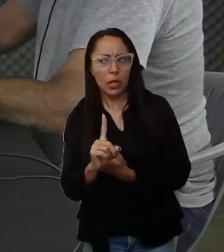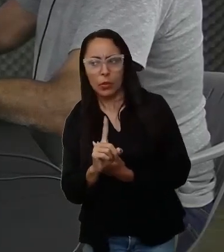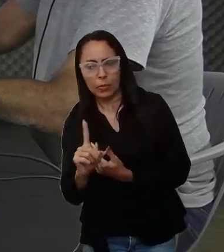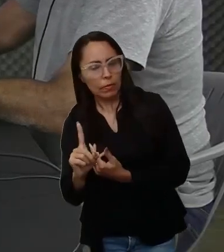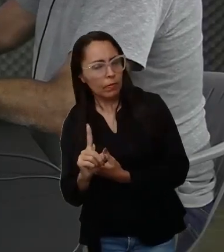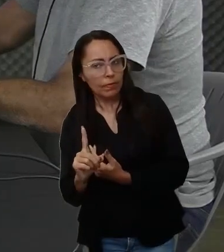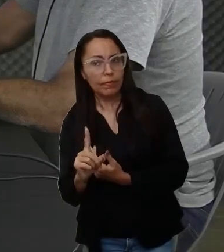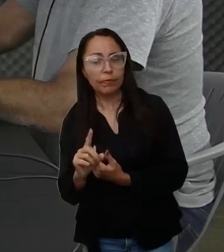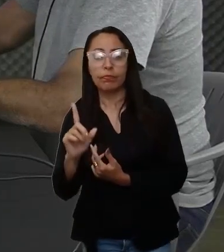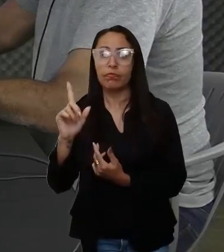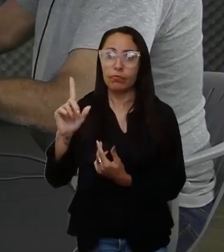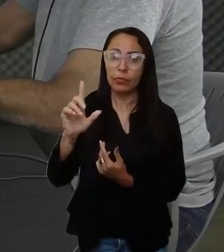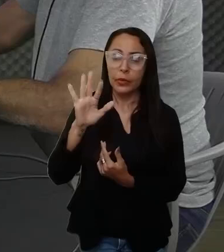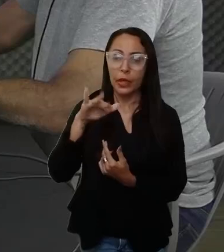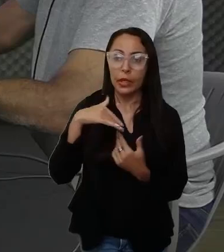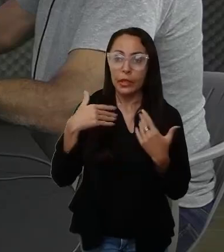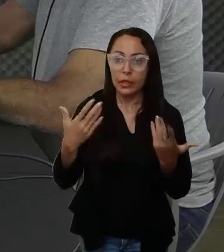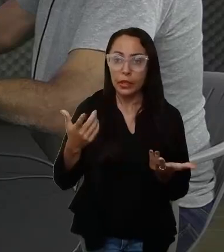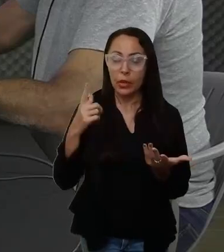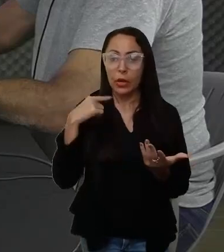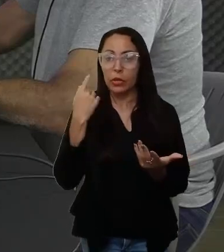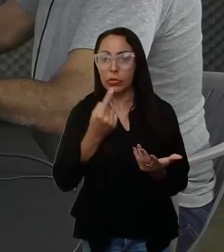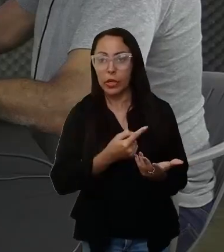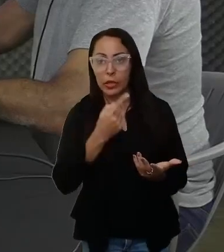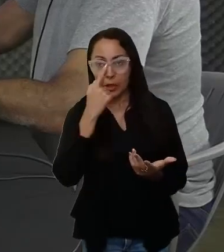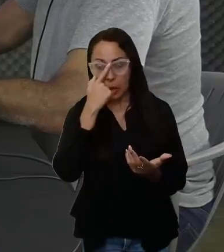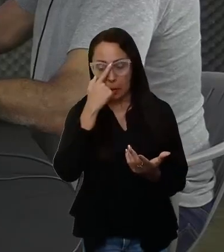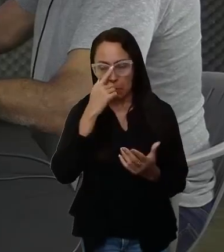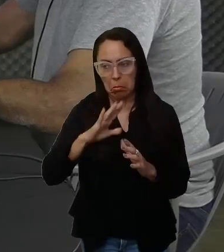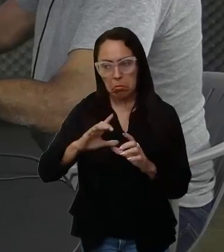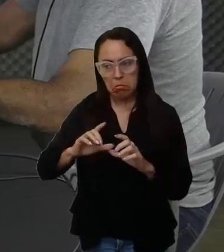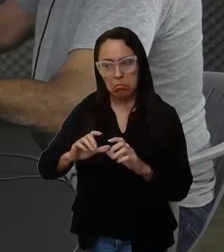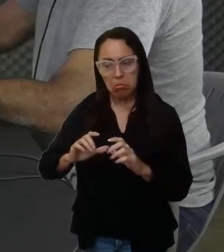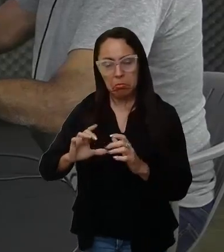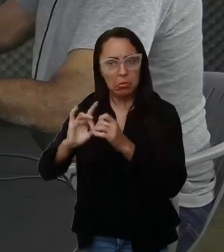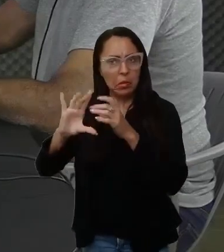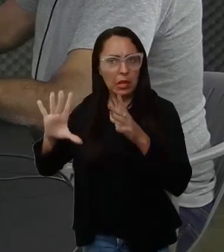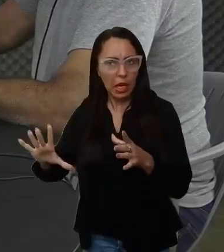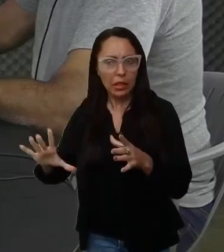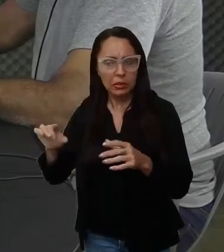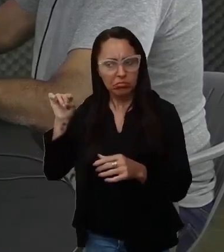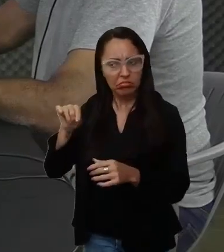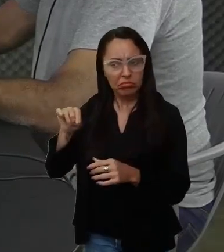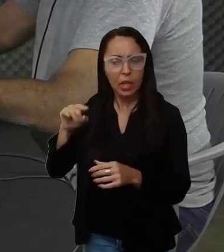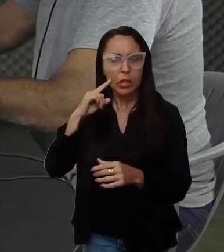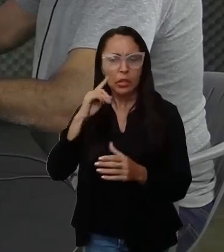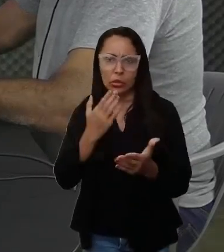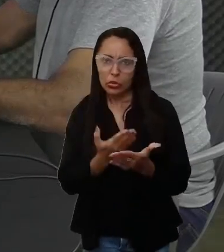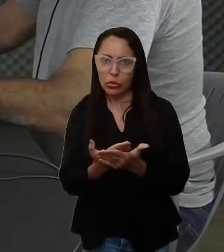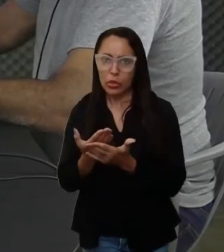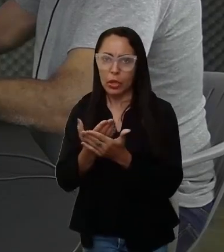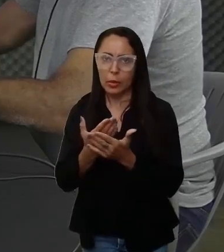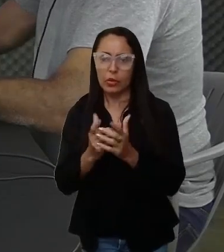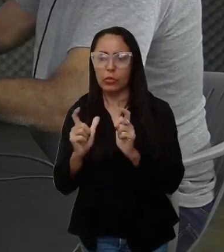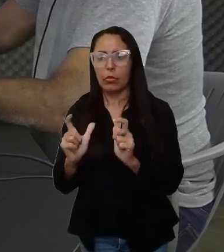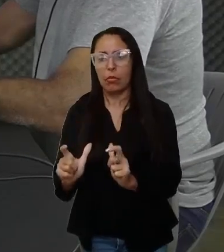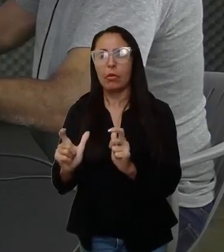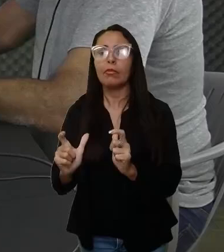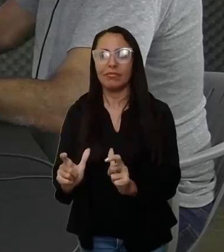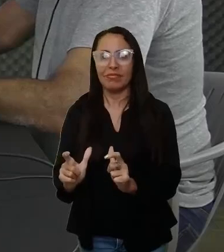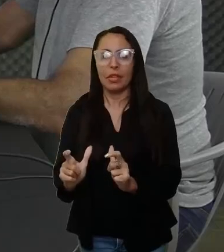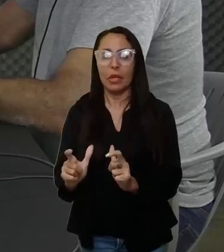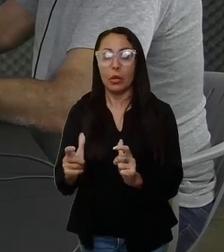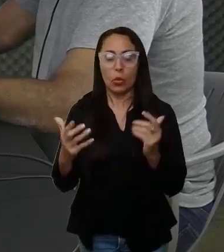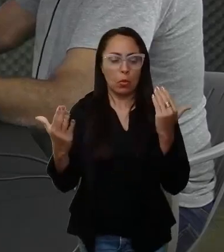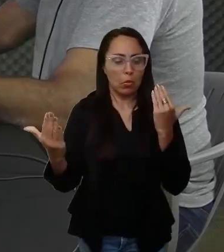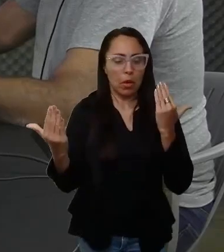gente tem maior liberdade de de estudar mais aspectos locais, em comparação